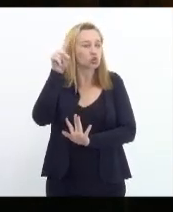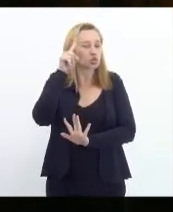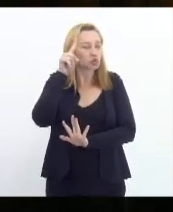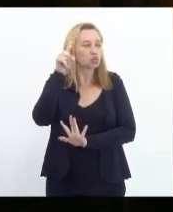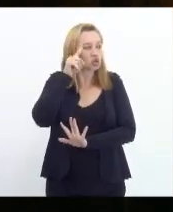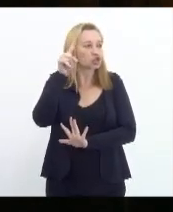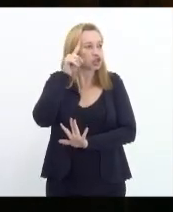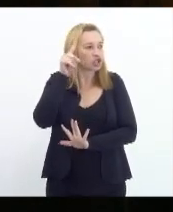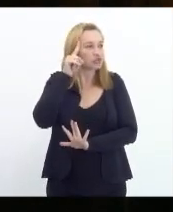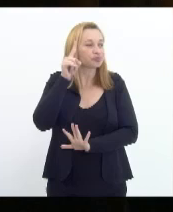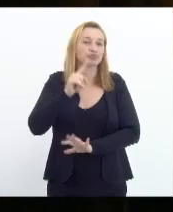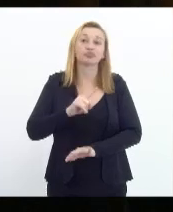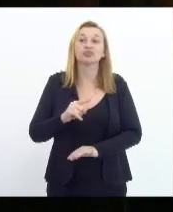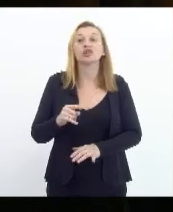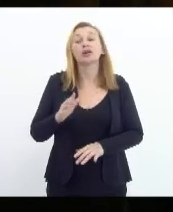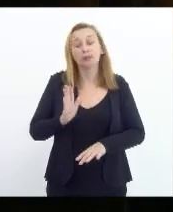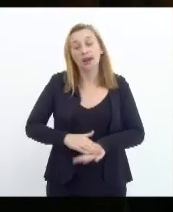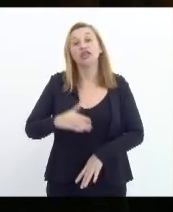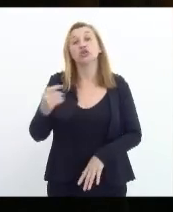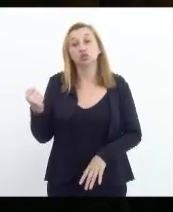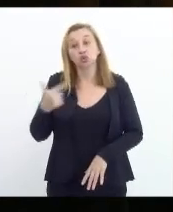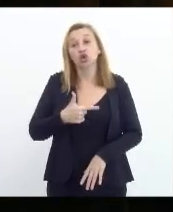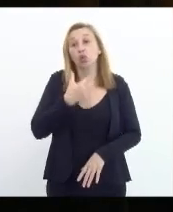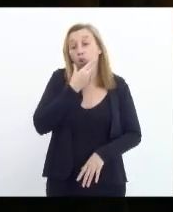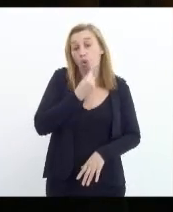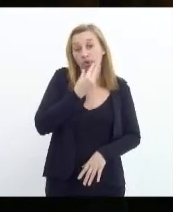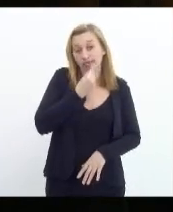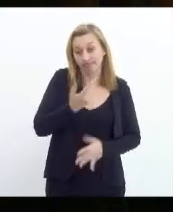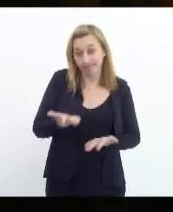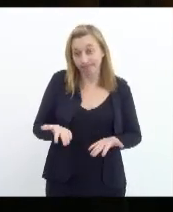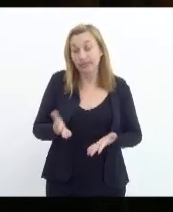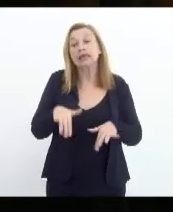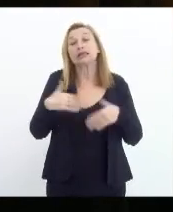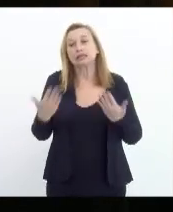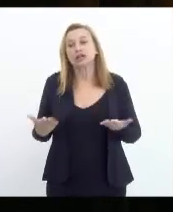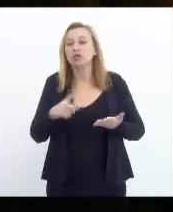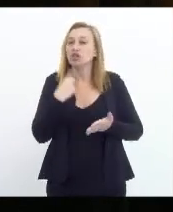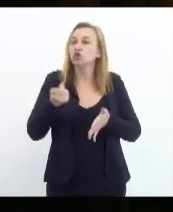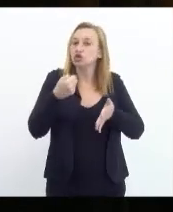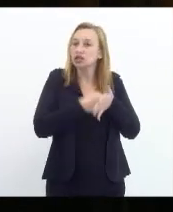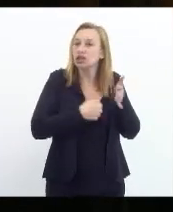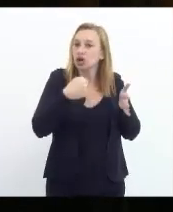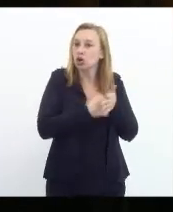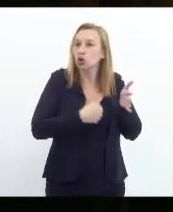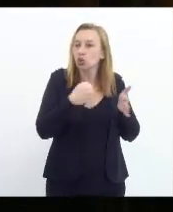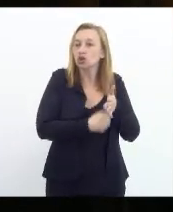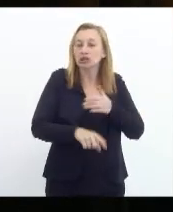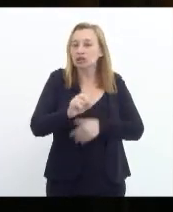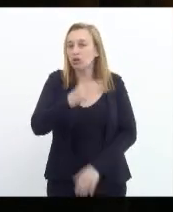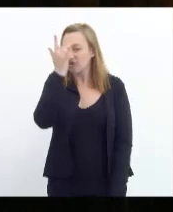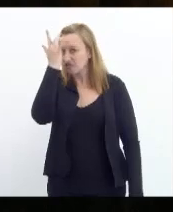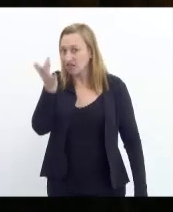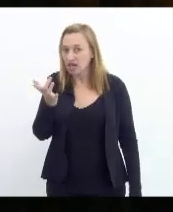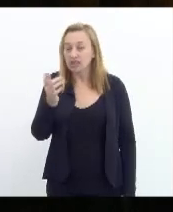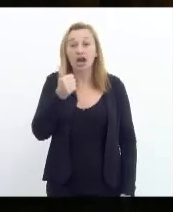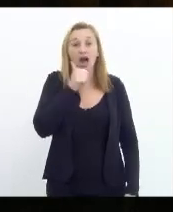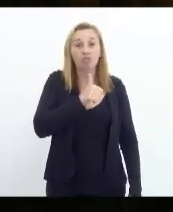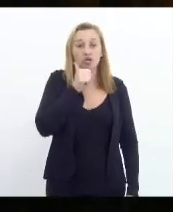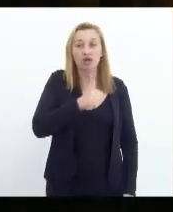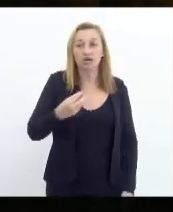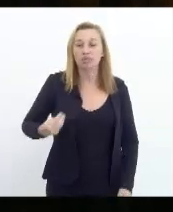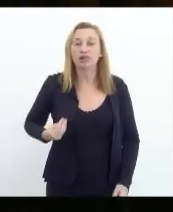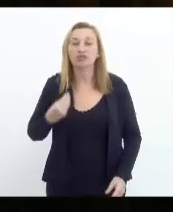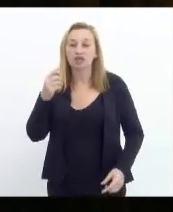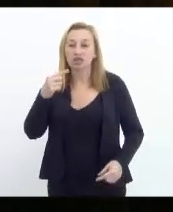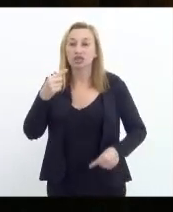diuturnamente muito mais do que um homem Então a nossa luta não é fácil a mulher